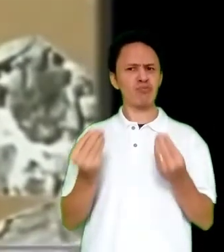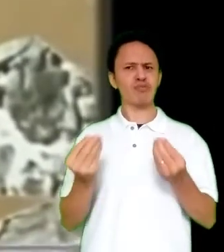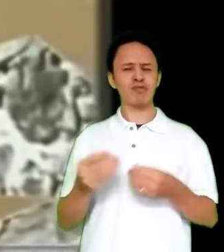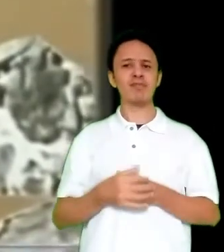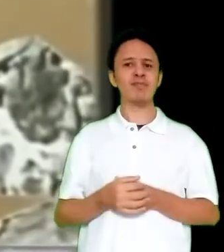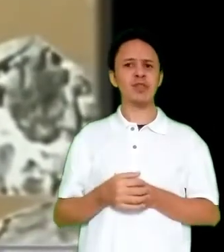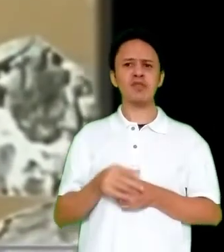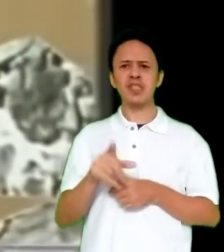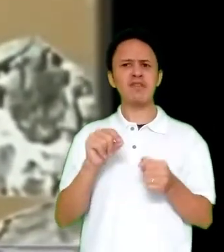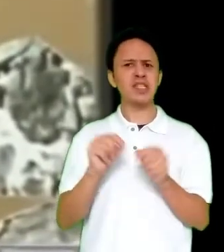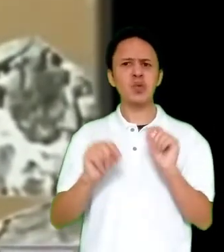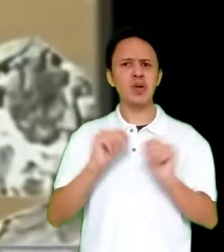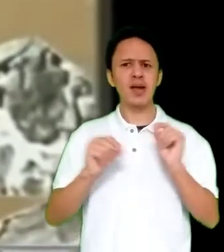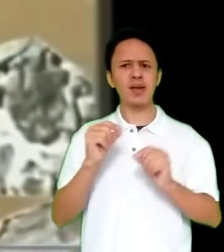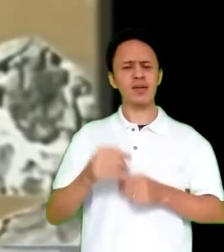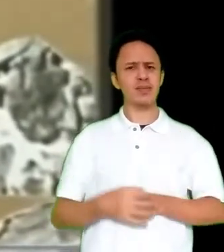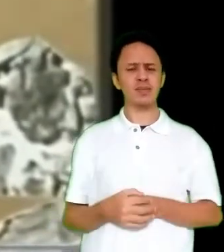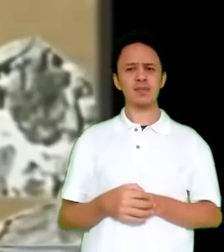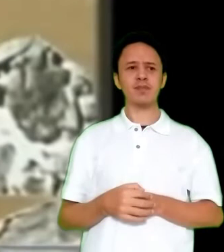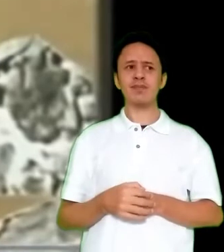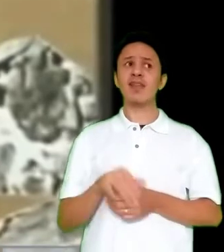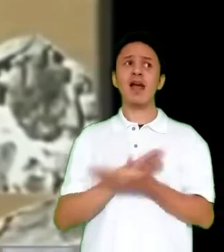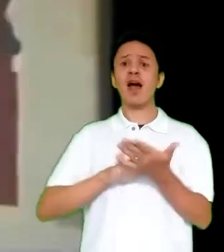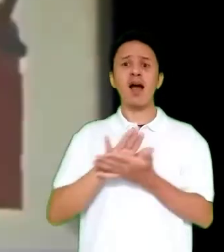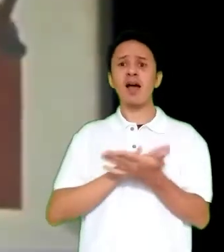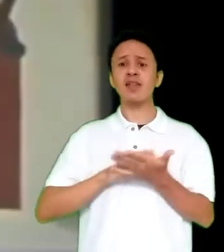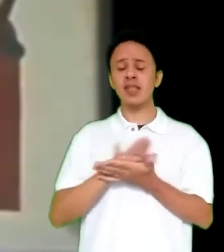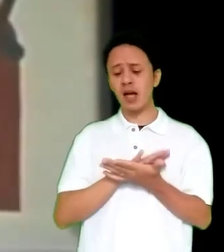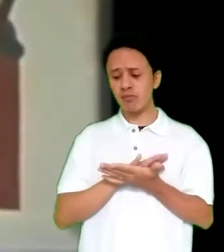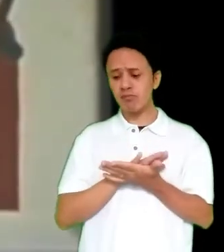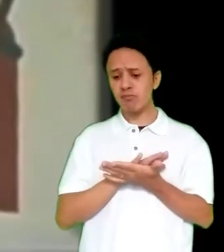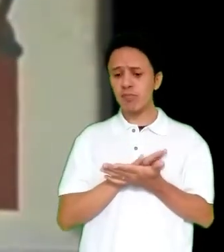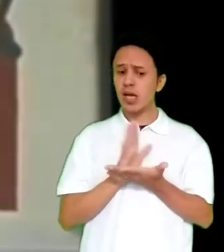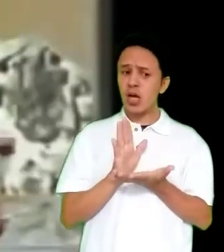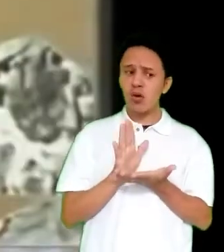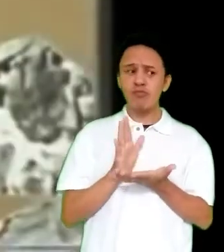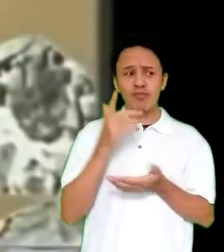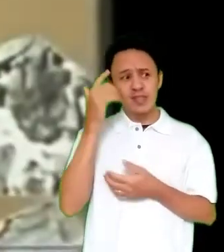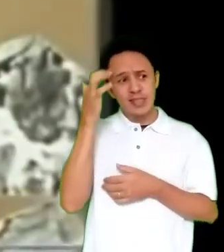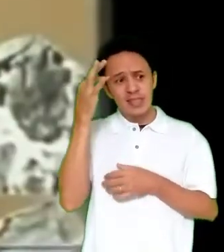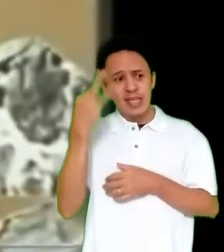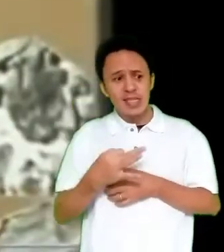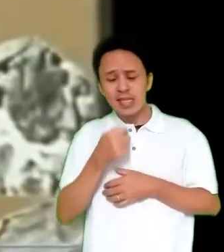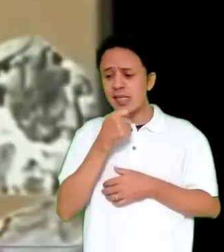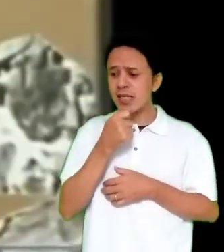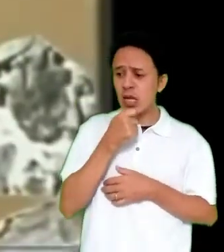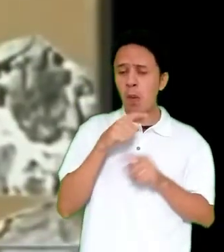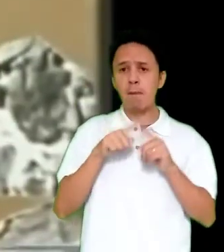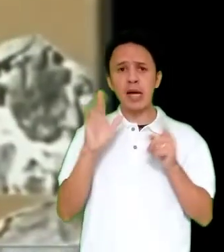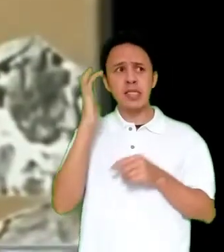uma coisa? O que você está fazendo, menino? Nada demais, mãe. Ainda não